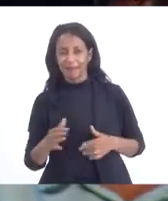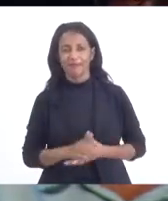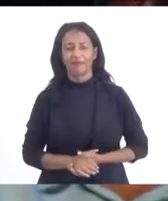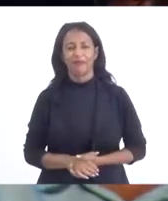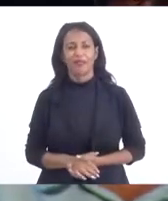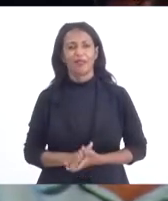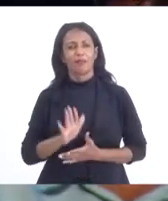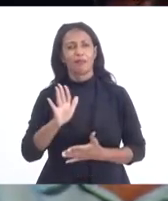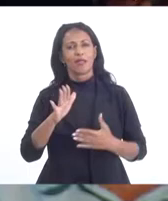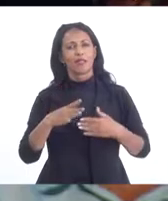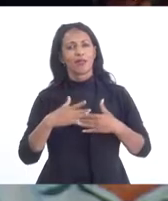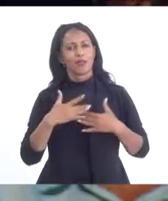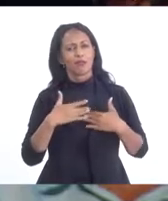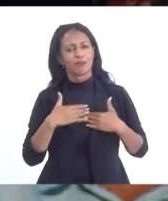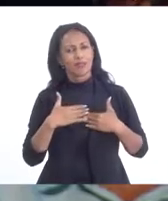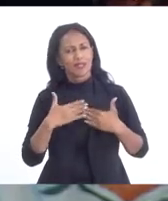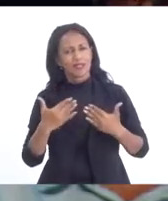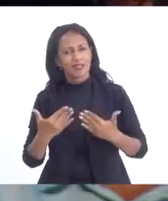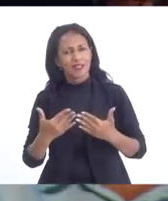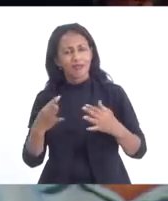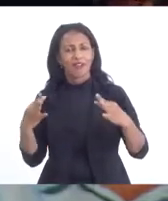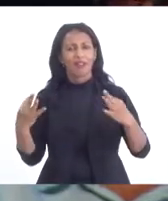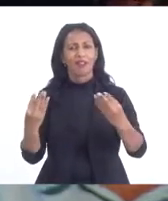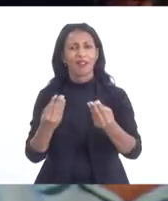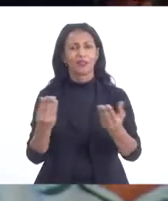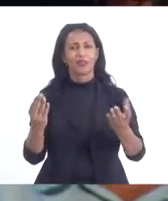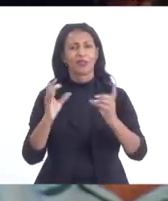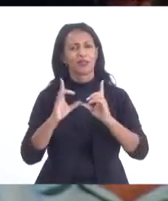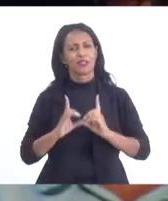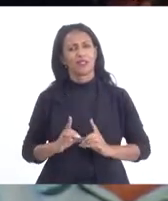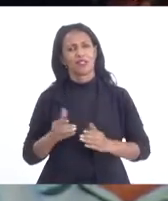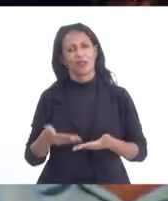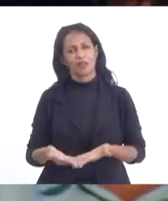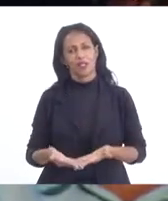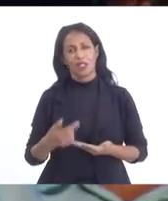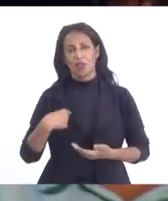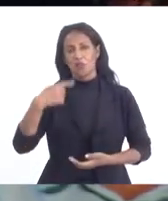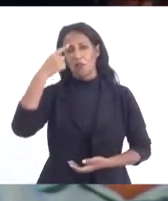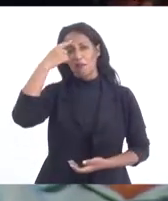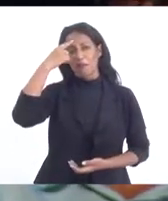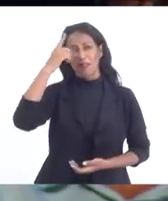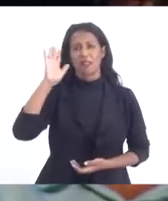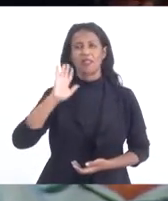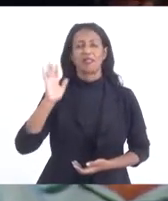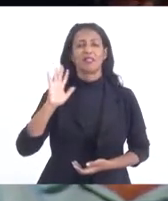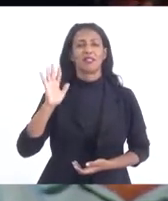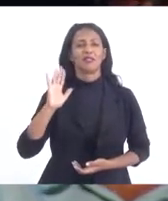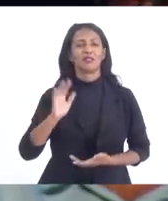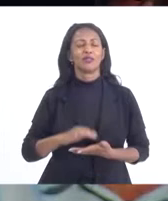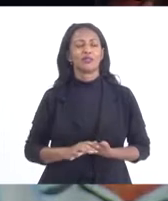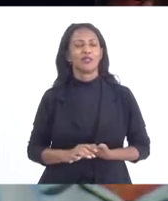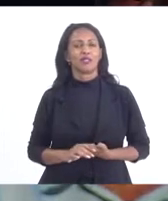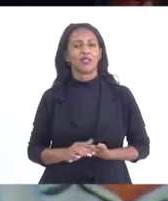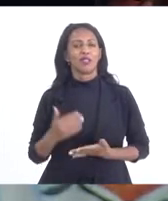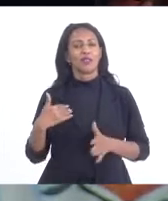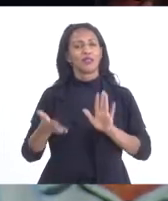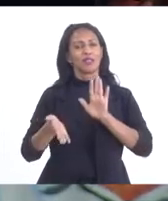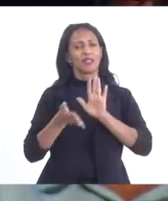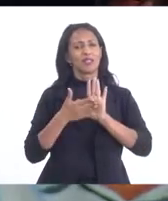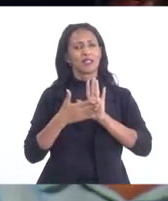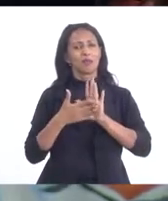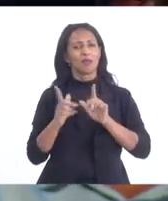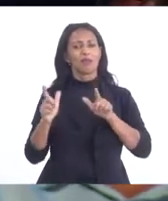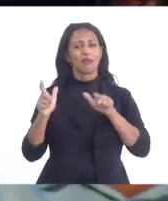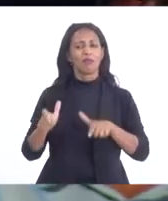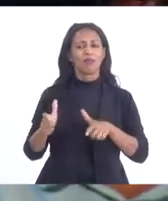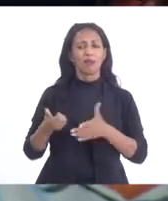mas eu quero saudar, finalmente, a todos os cidadãos aqui, na pessoa do Latigê. Porque eu fiz essa proposta e levamos